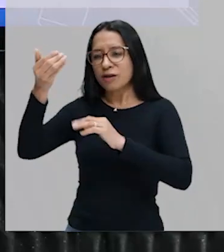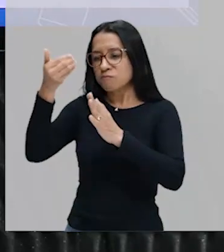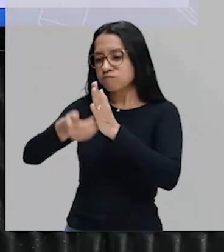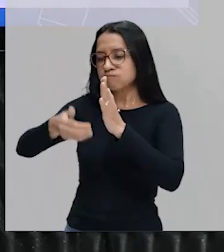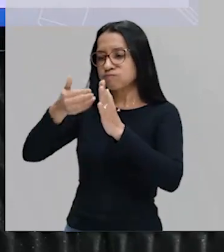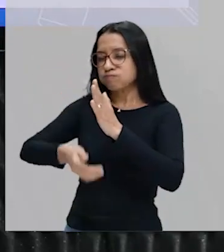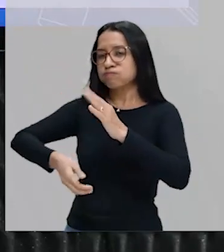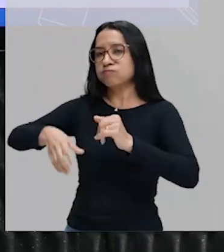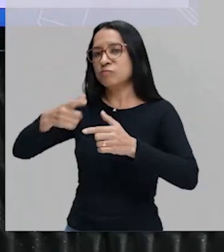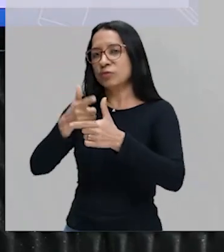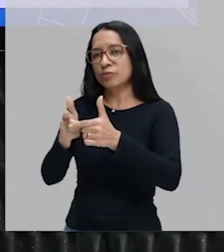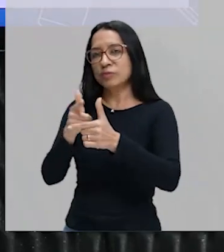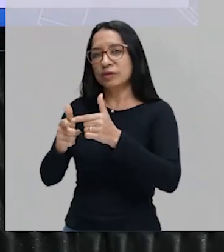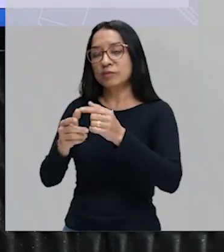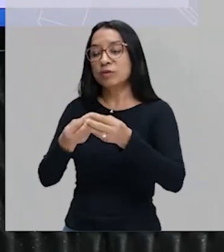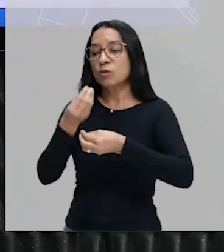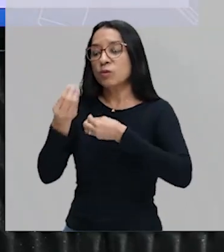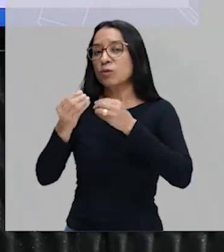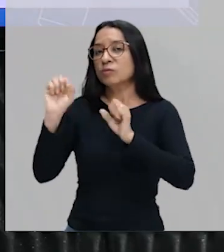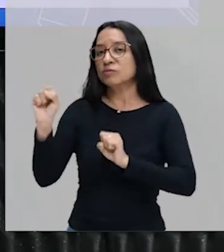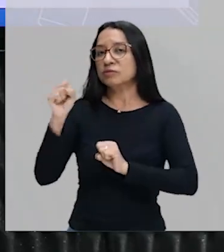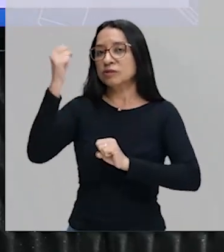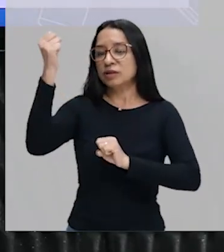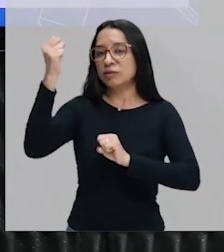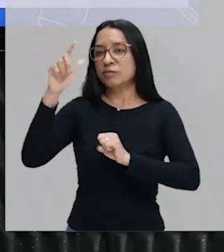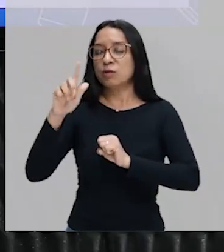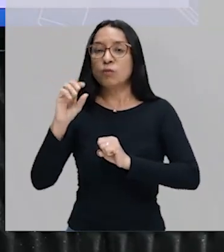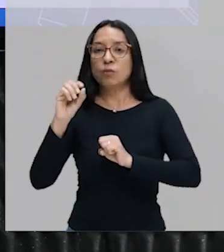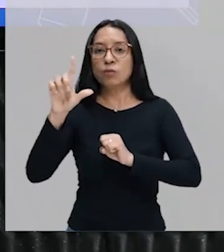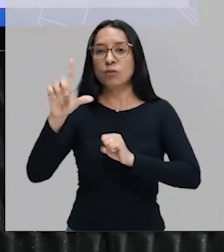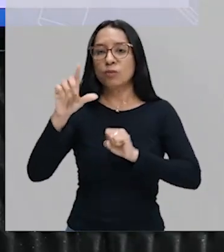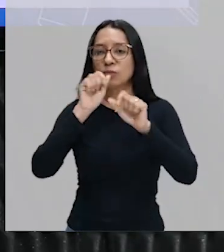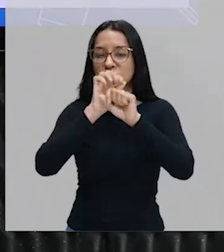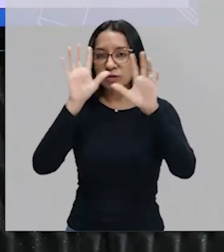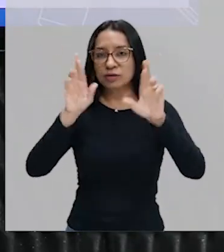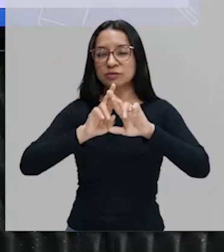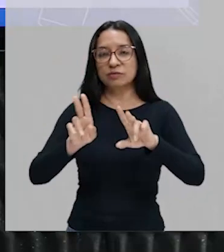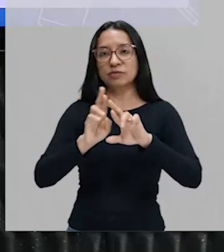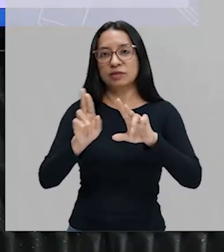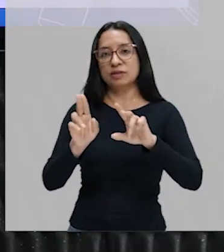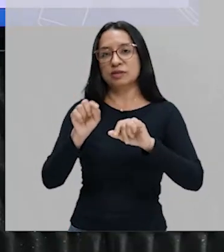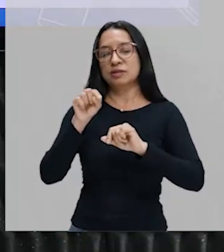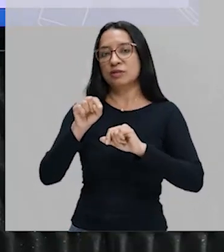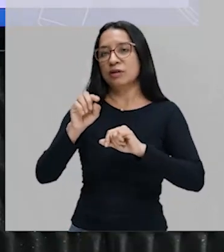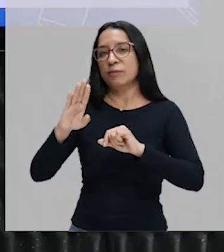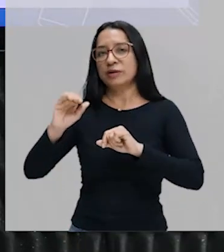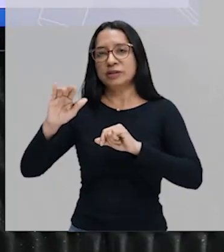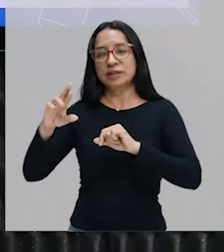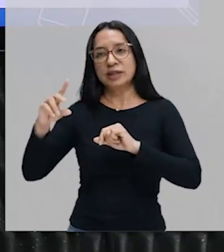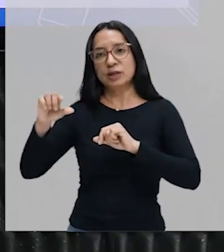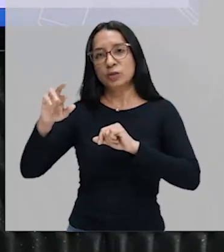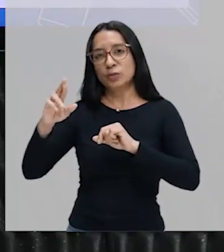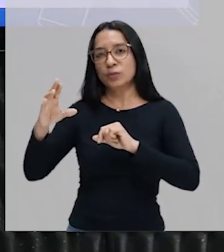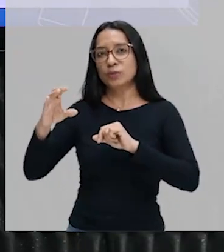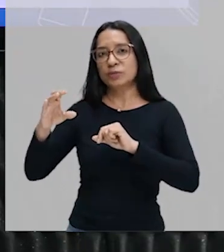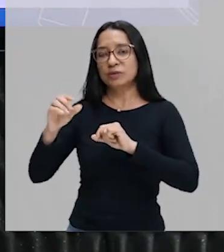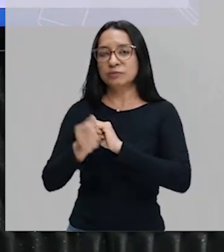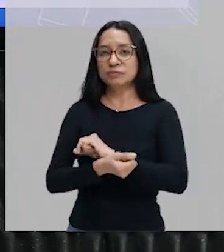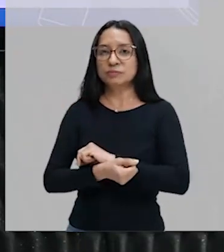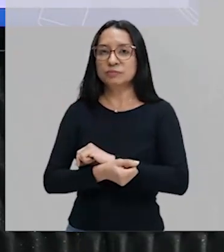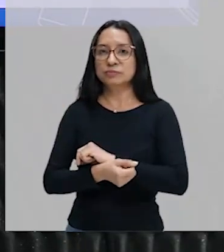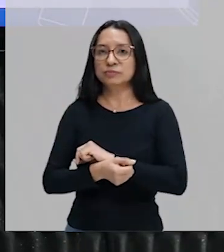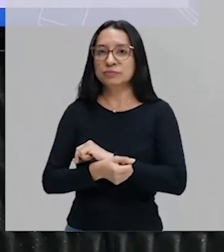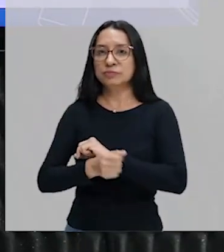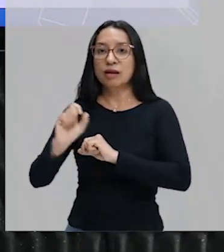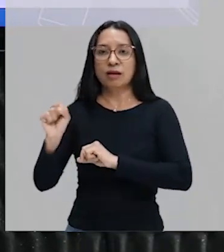caras. Até na forma de comemorar o gol, fica muito clara essa diferença. Que quando o Barcelona faz gol, eles falam El Visca Basca.